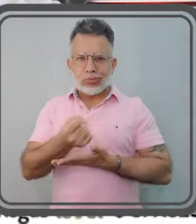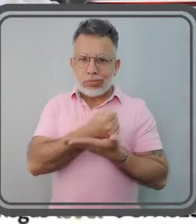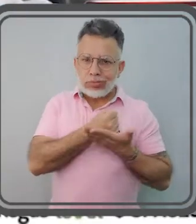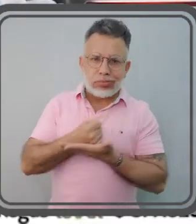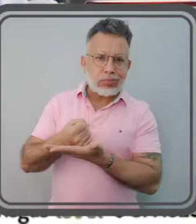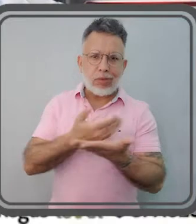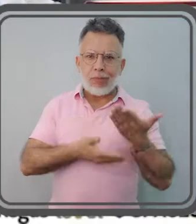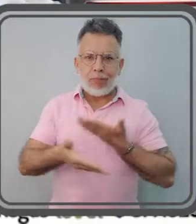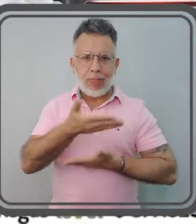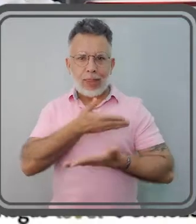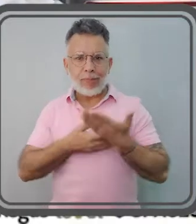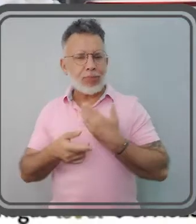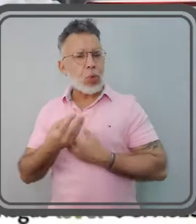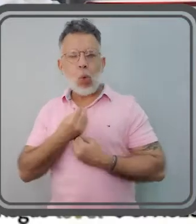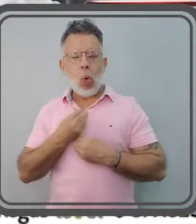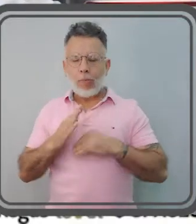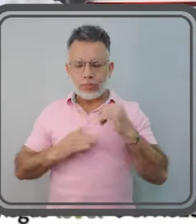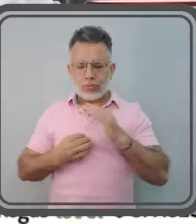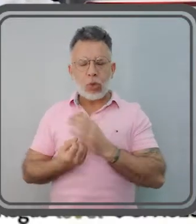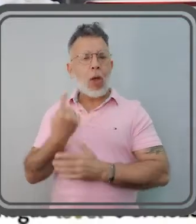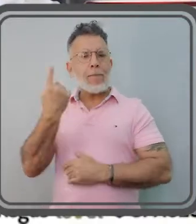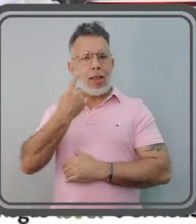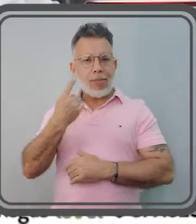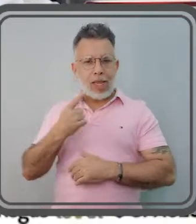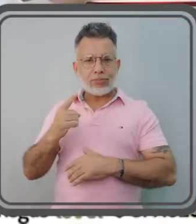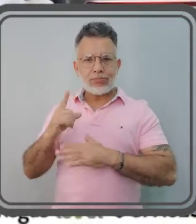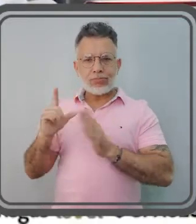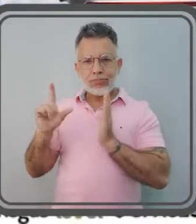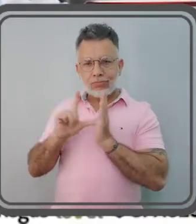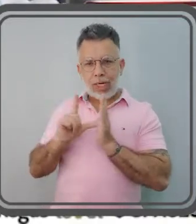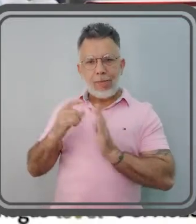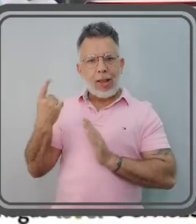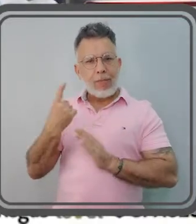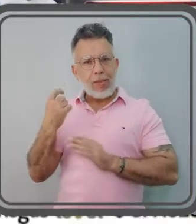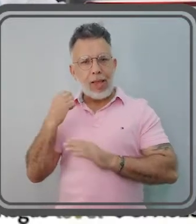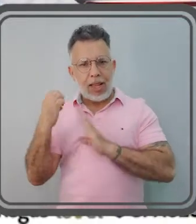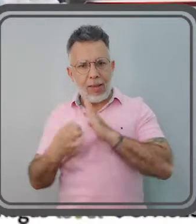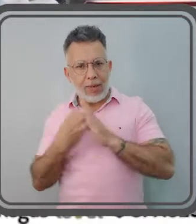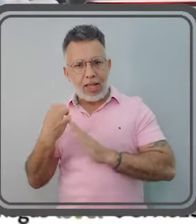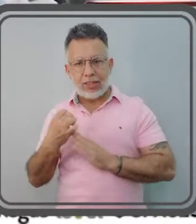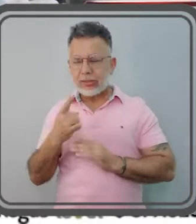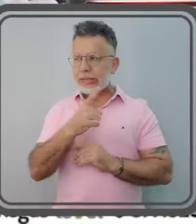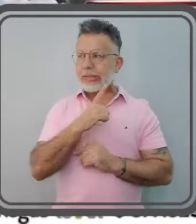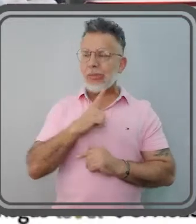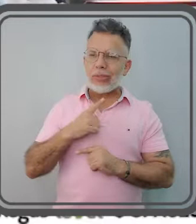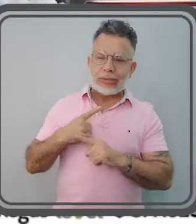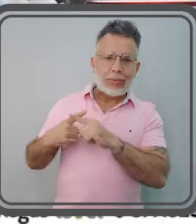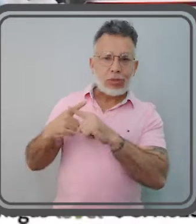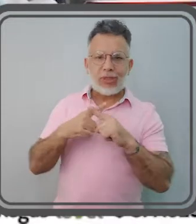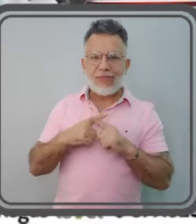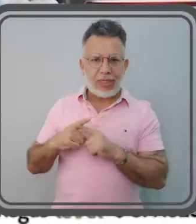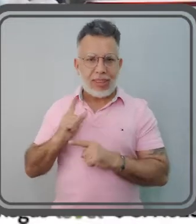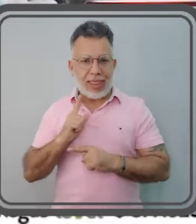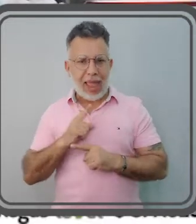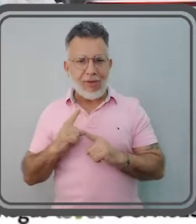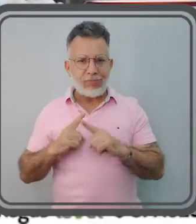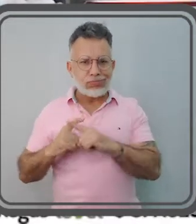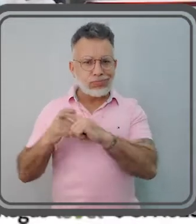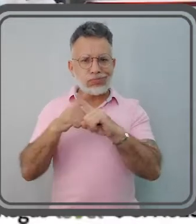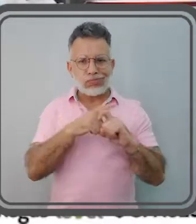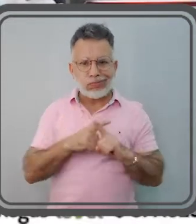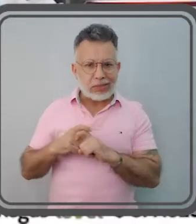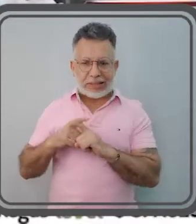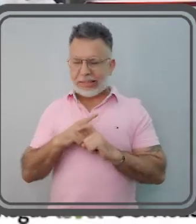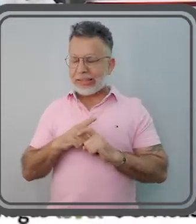piloto? Quais os desafios que você teve que enfrentar? Quais os tropeços? Né, e aproveitar também para quem está